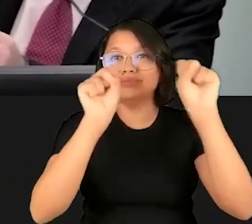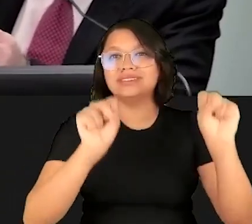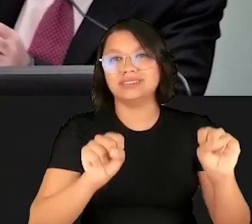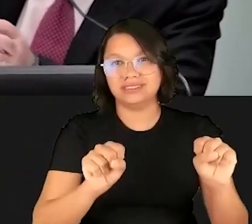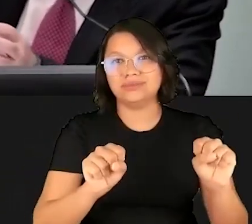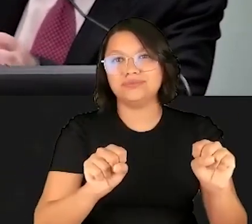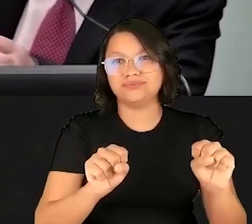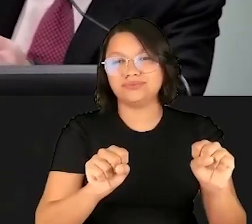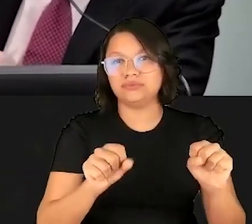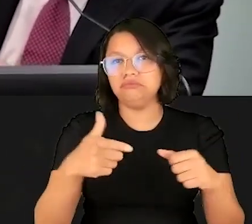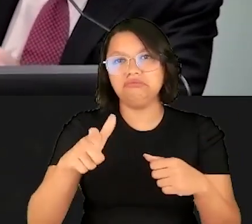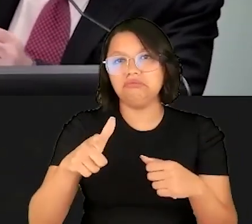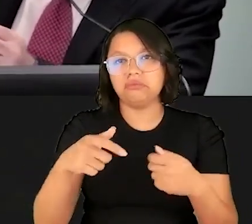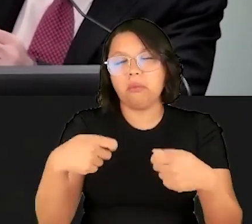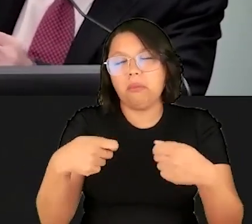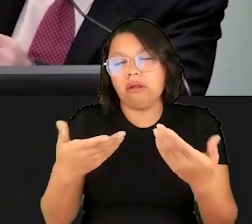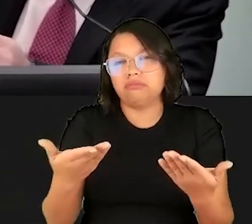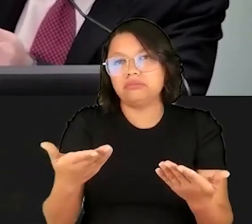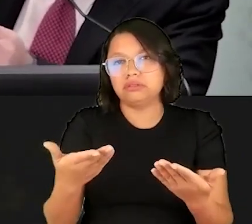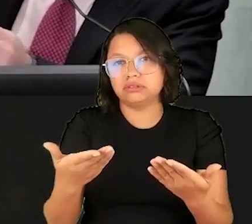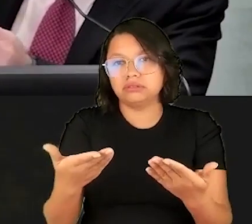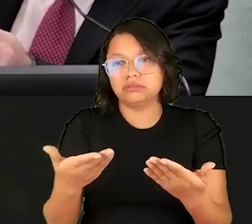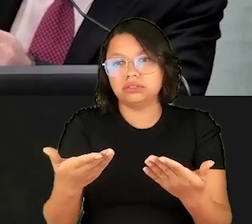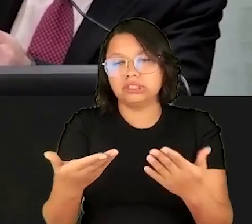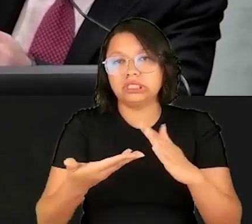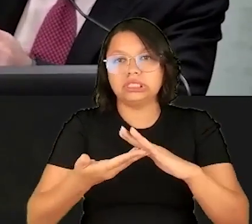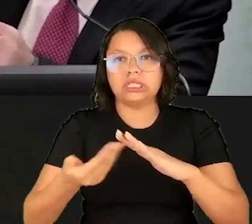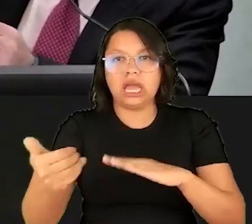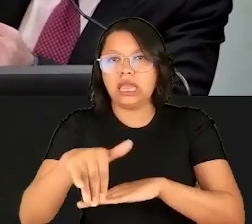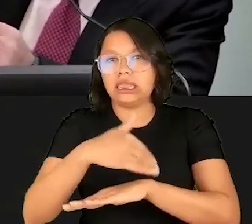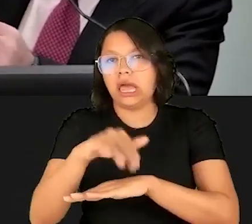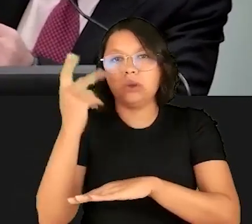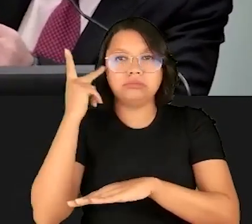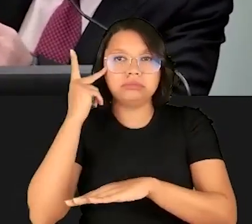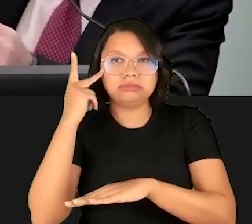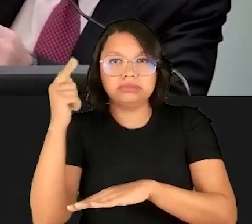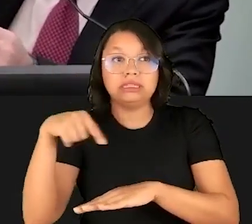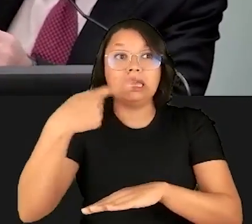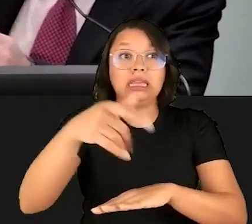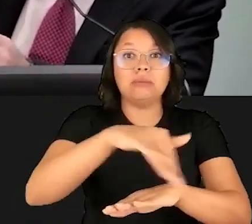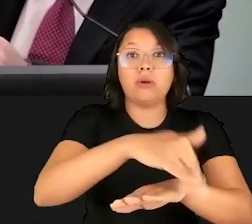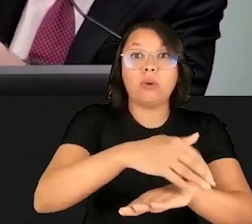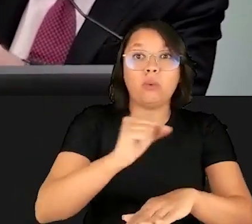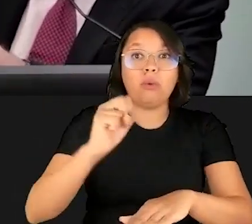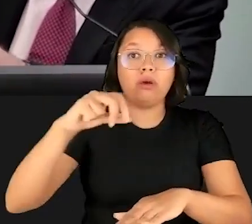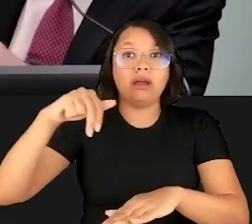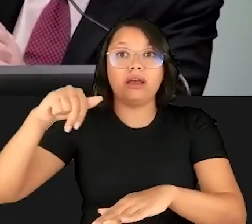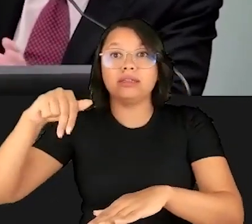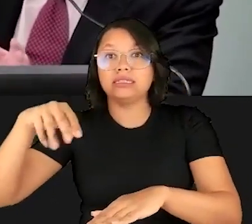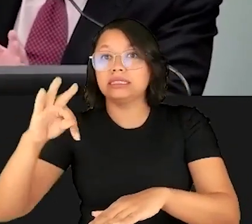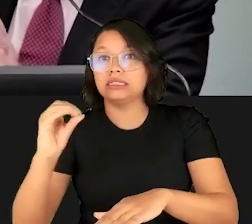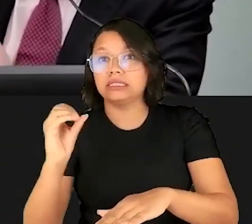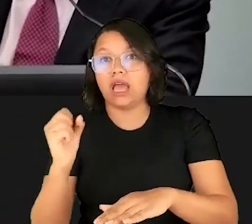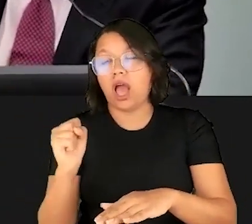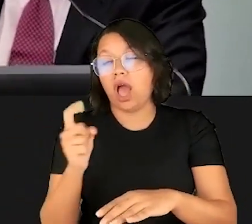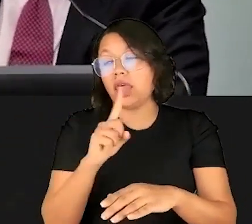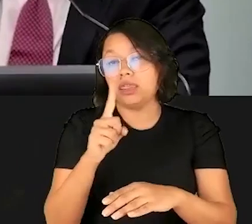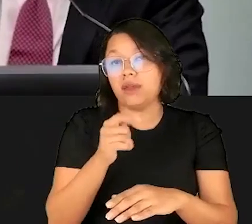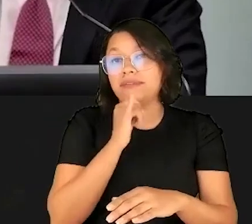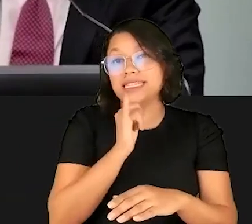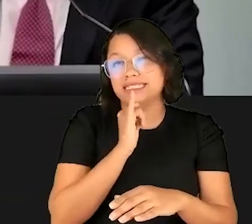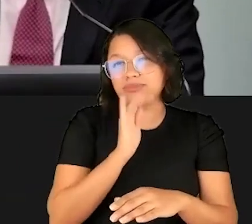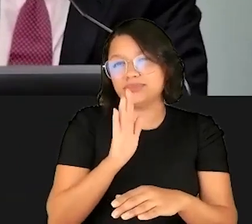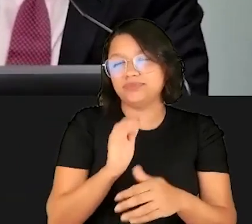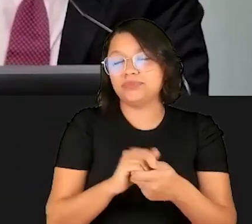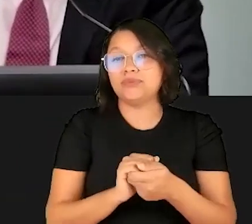não precisa sair da Paulista e passar pela Santos. Ele pode sair da Paulista diretamente lá para a Marginal. Mas, de qualquer maneira,